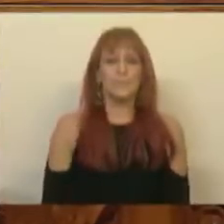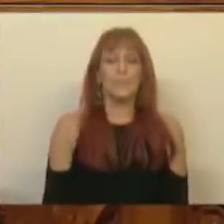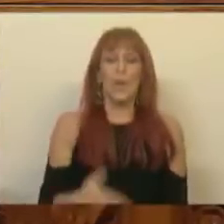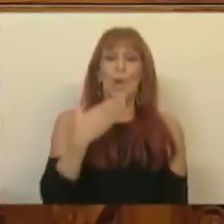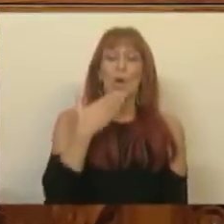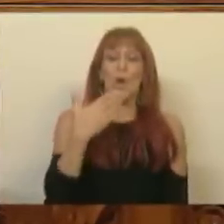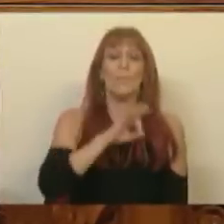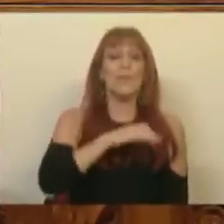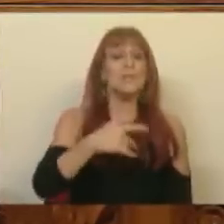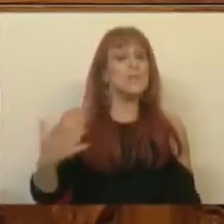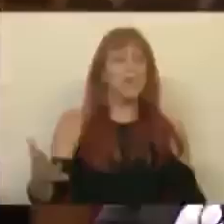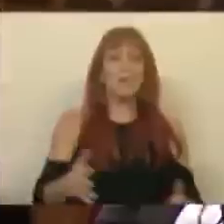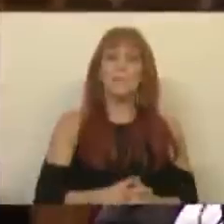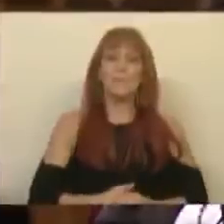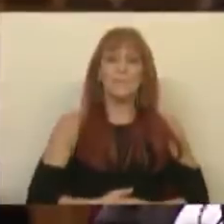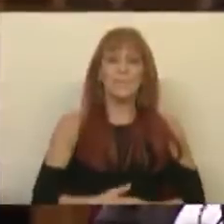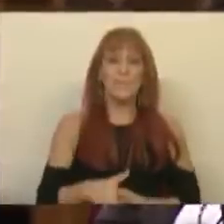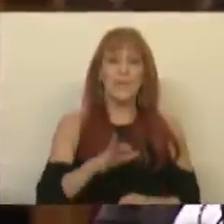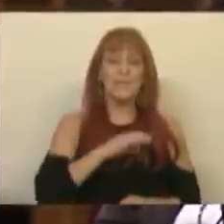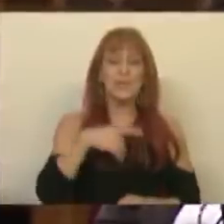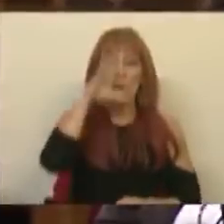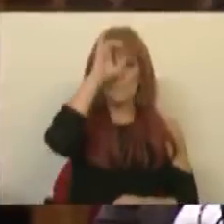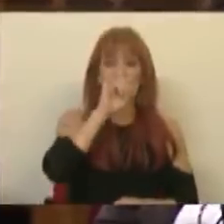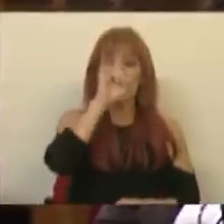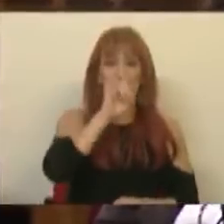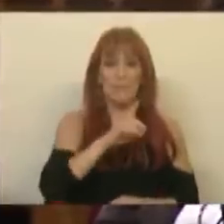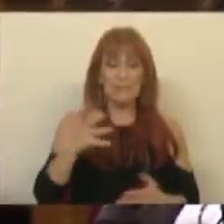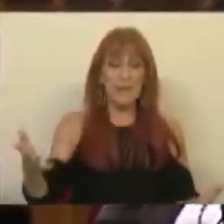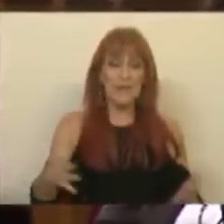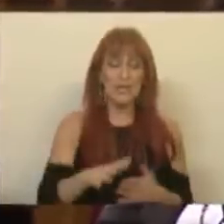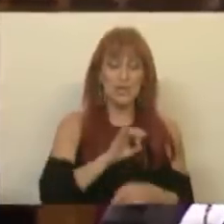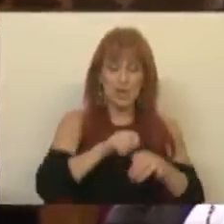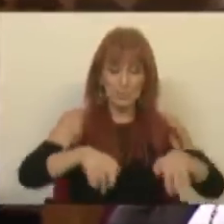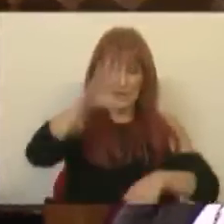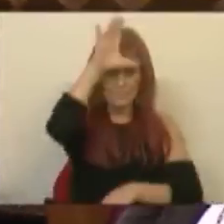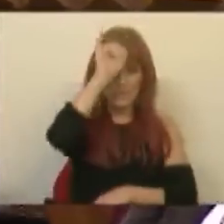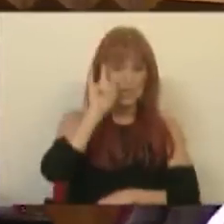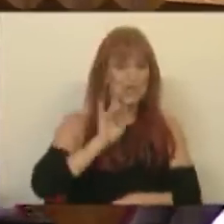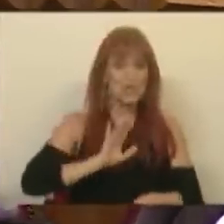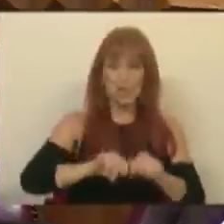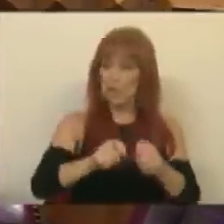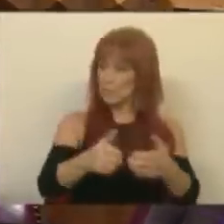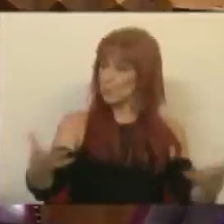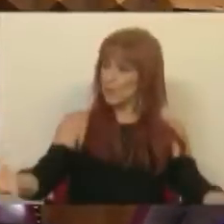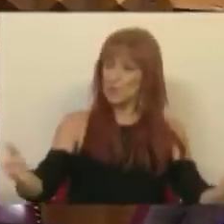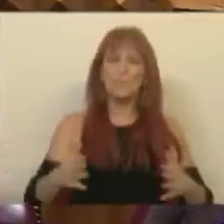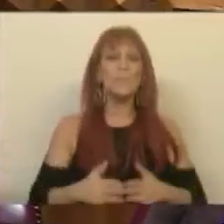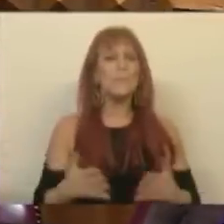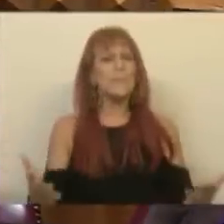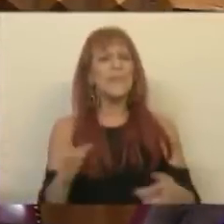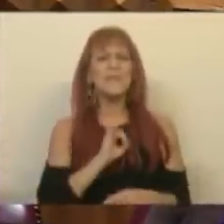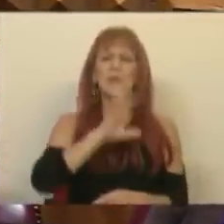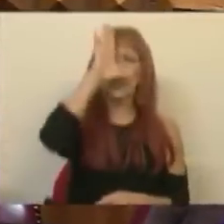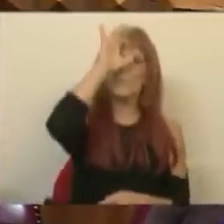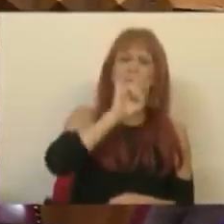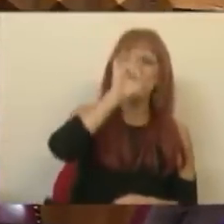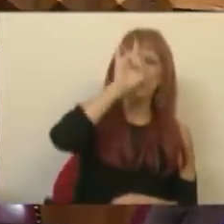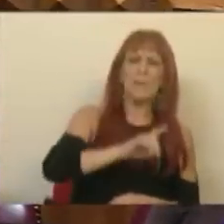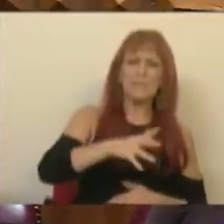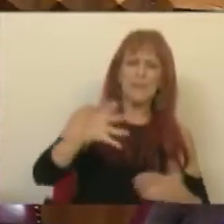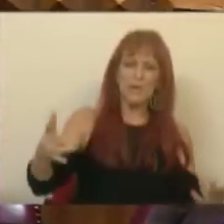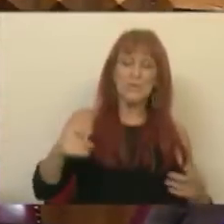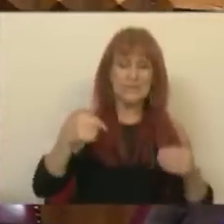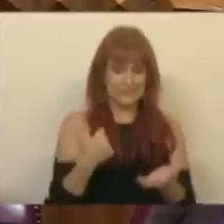Muito obrigado senhor presidente senhora primeiro ministro senhores membros do governo senhoras e senhores deputados senhor primeiro ministro